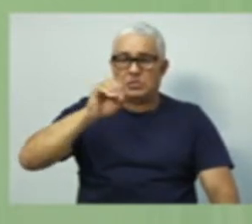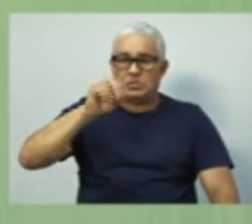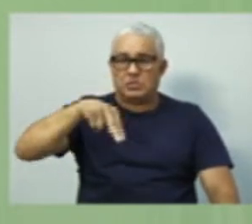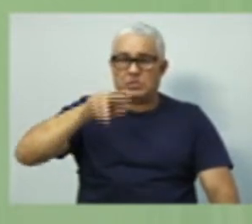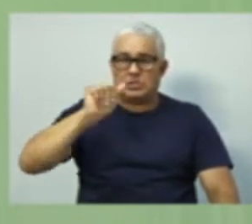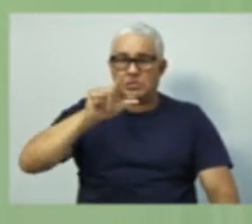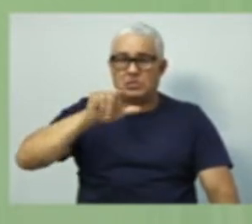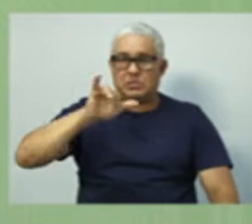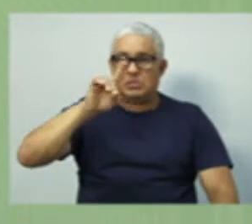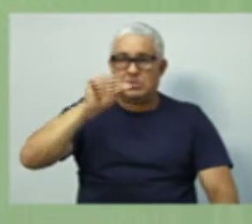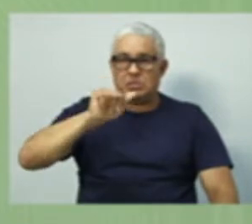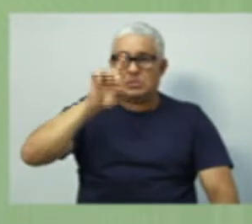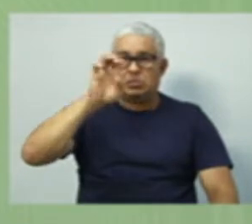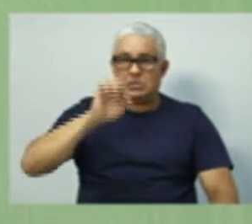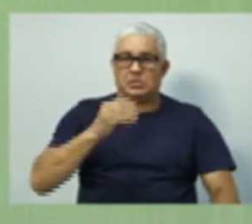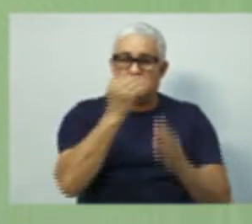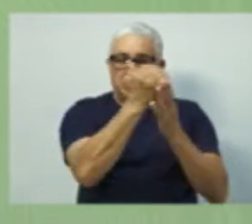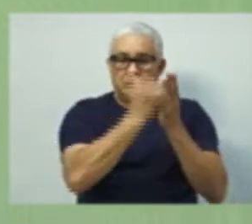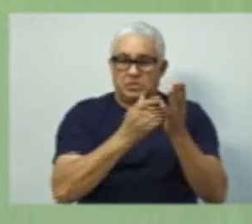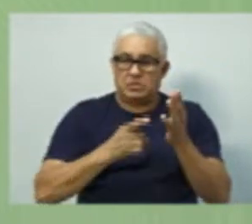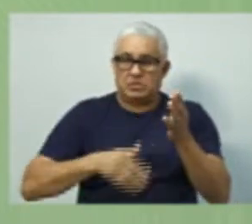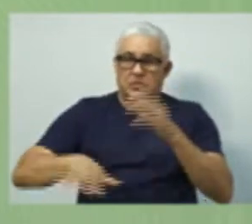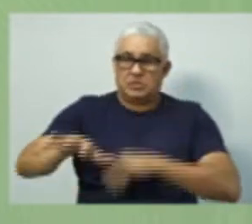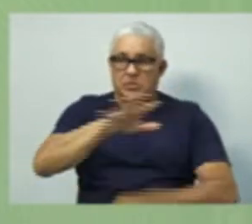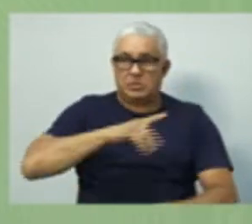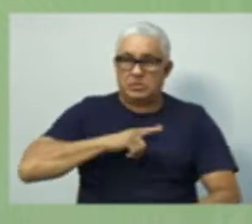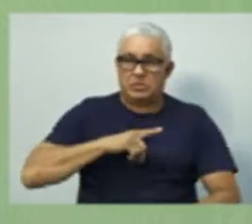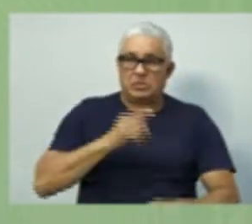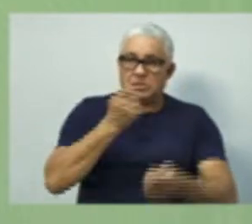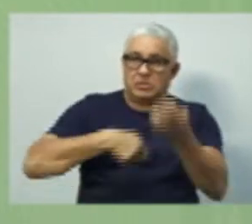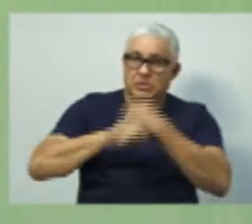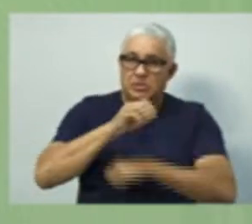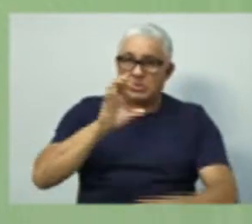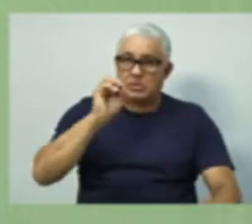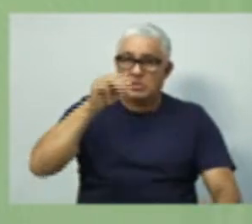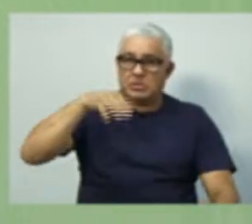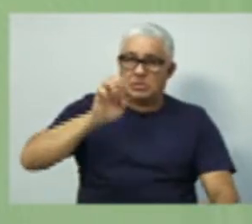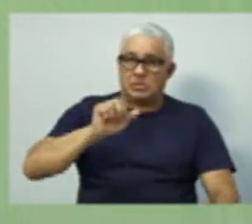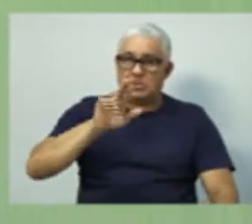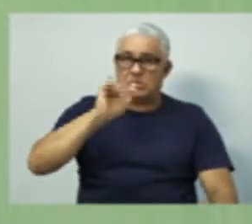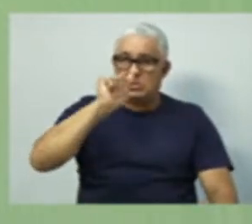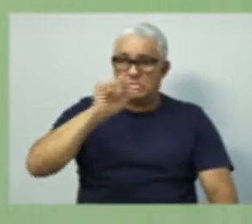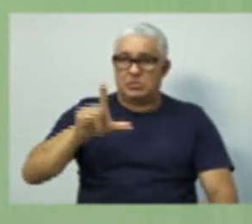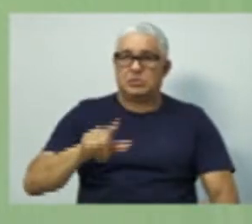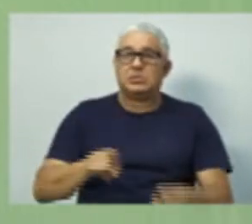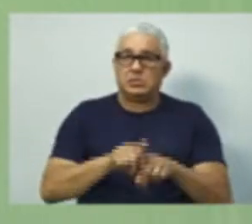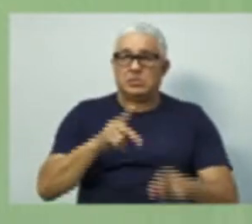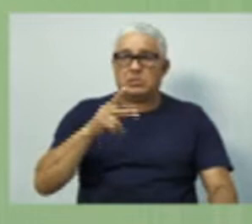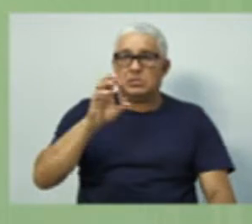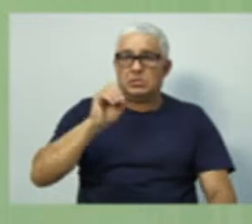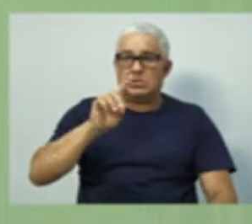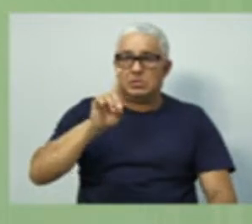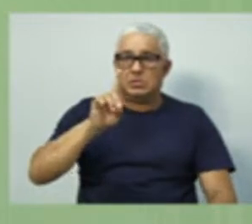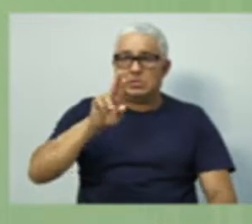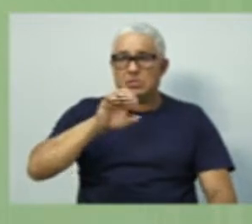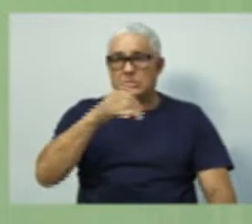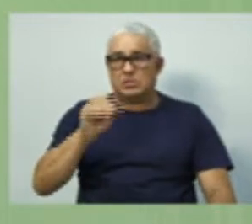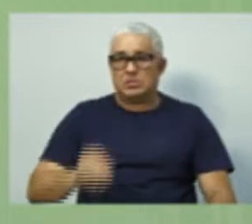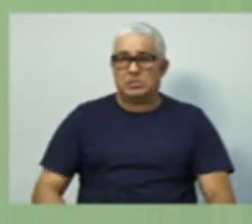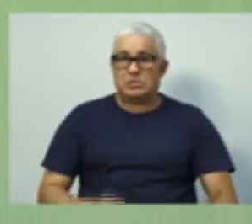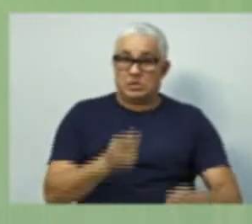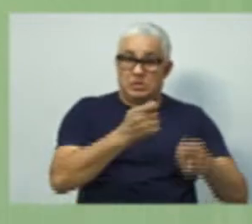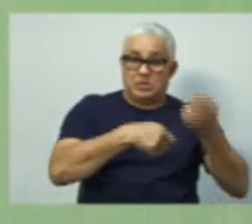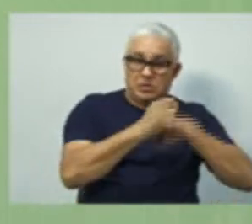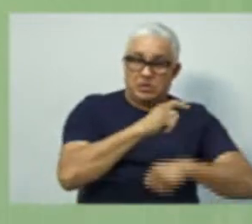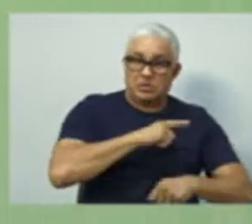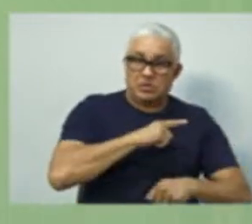fazer algo mudar, vai fazer algo funcionar. Então, é a funcionalidade do orçamento. O orçamento operacional,